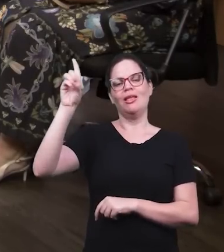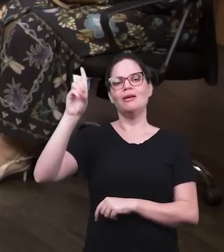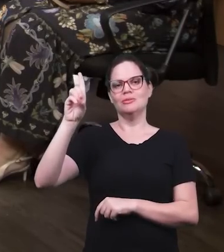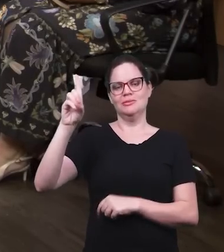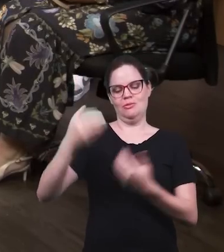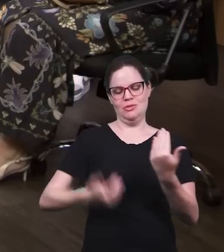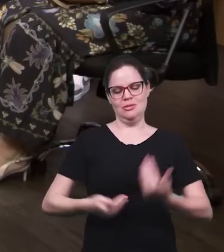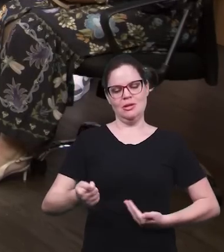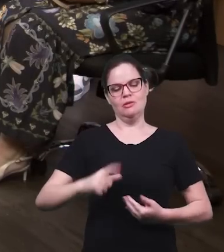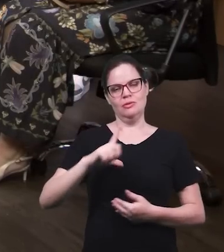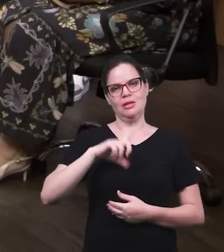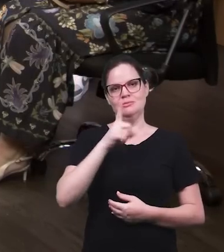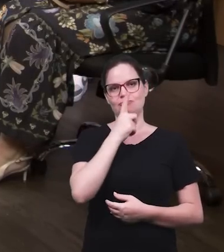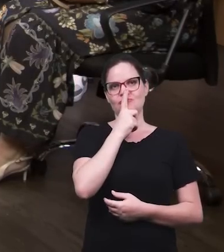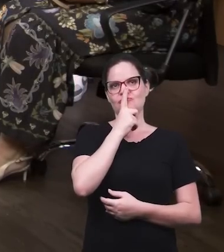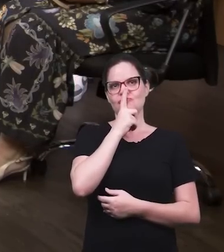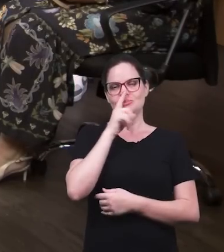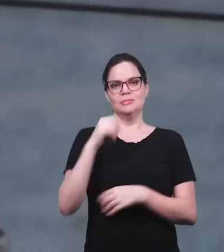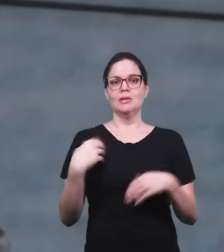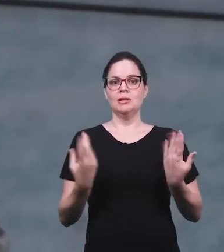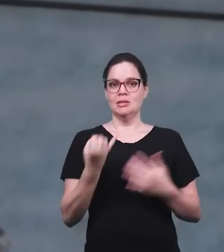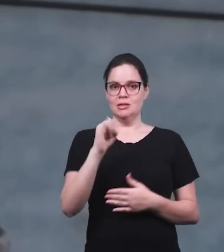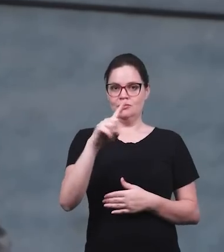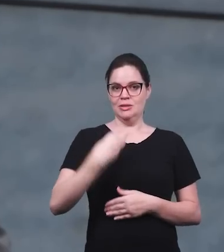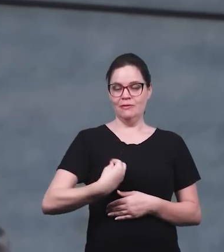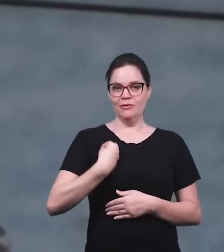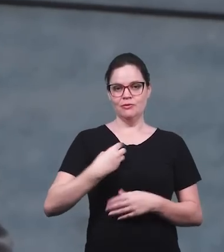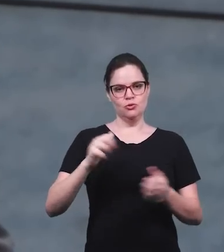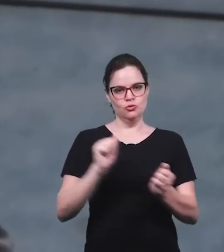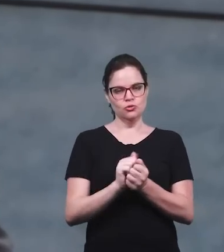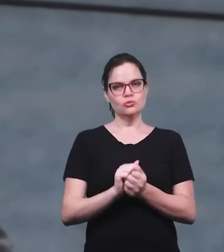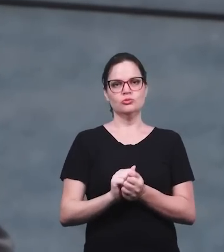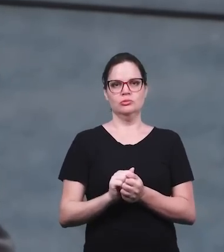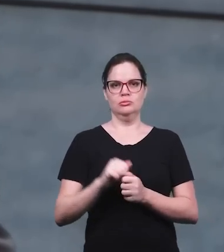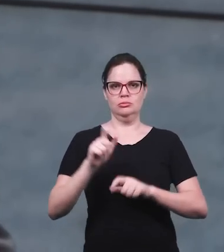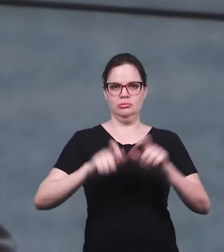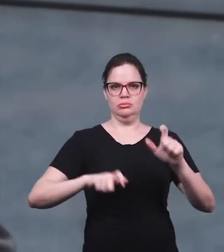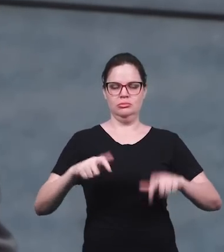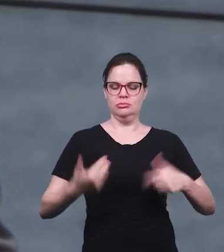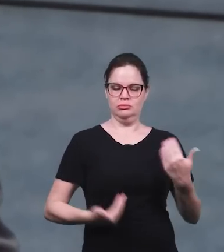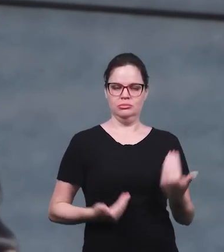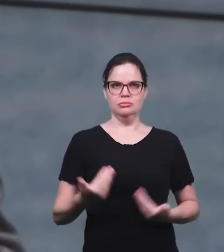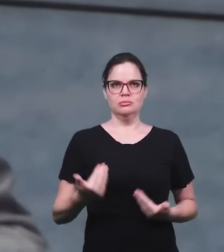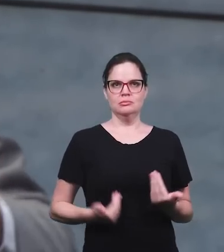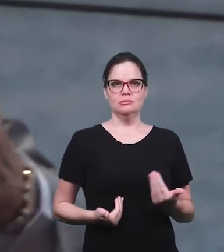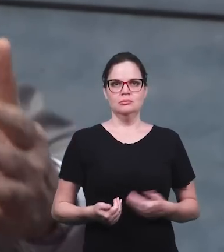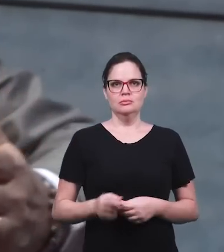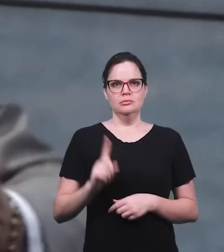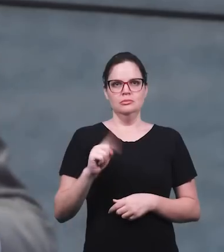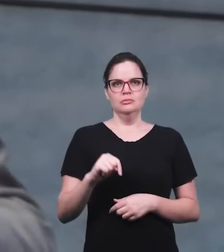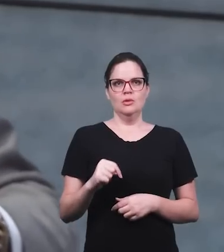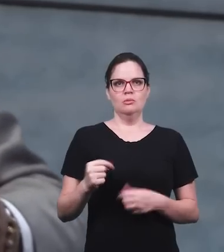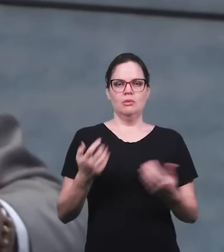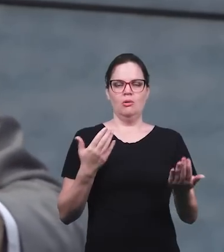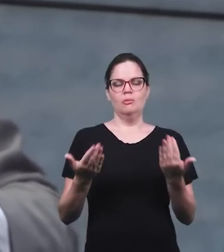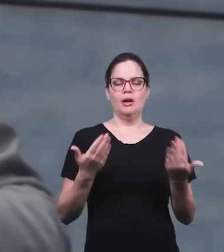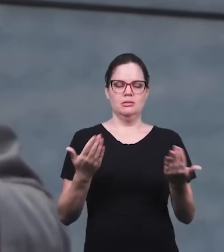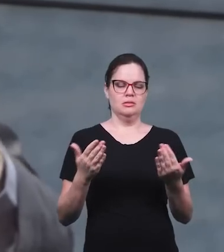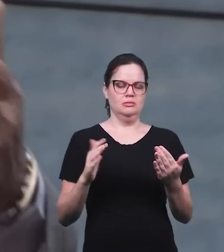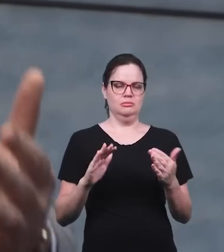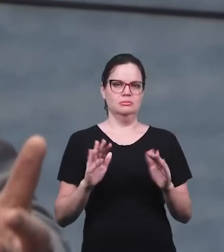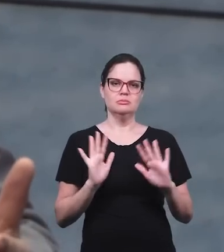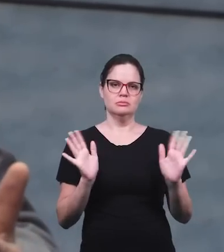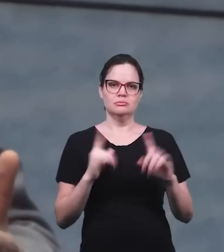Deus. Quando você convive com uma pessoa, e é claro, é uma comparação